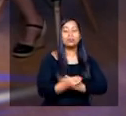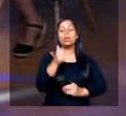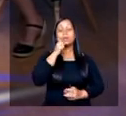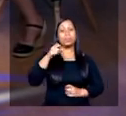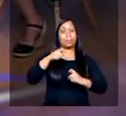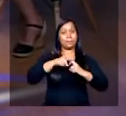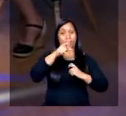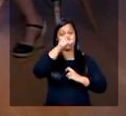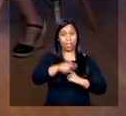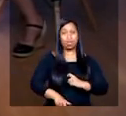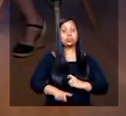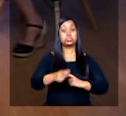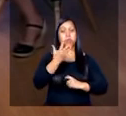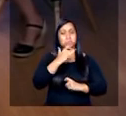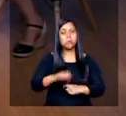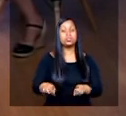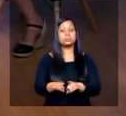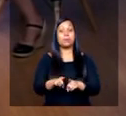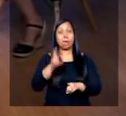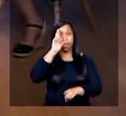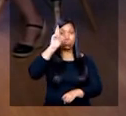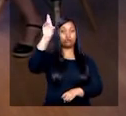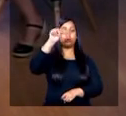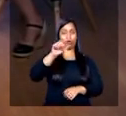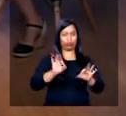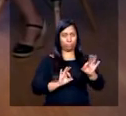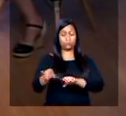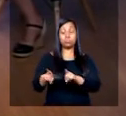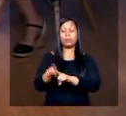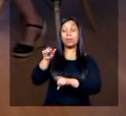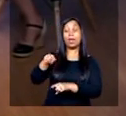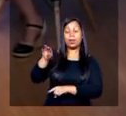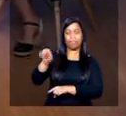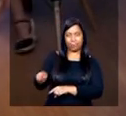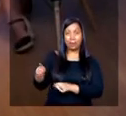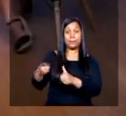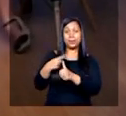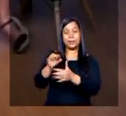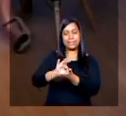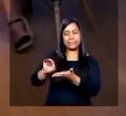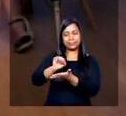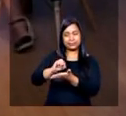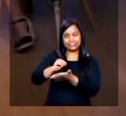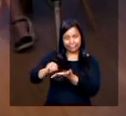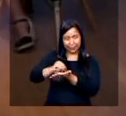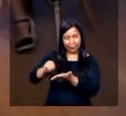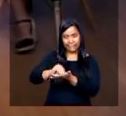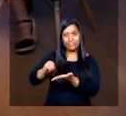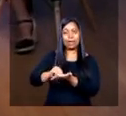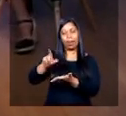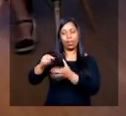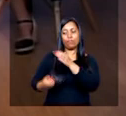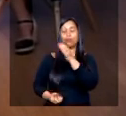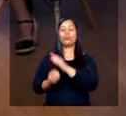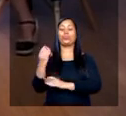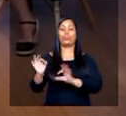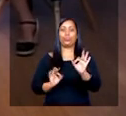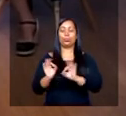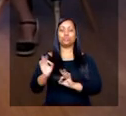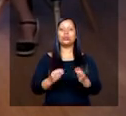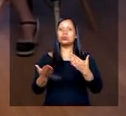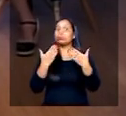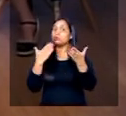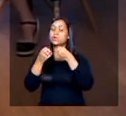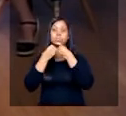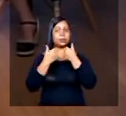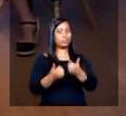pediatra e presidente do projeto, e com a Aline Medeiros Ávila, que é a primeira secretária e uma das fundadoras desse projeto. O papo está